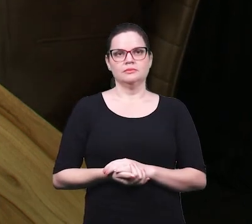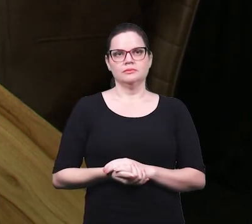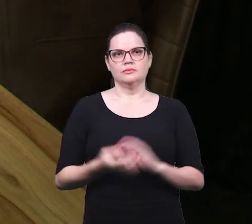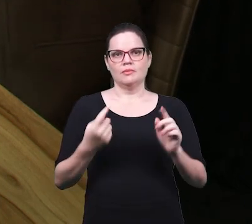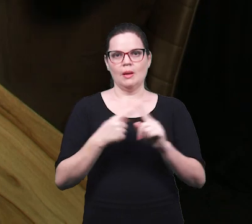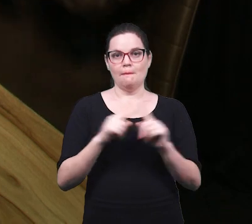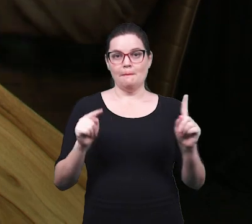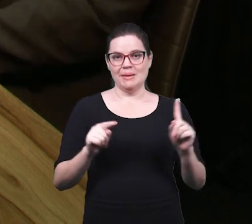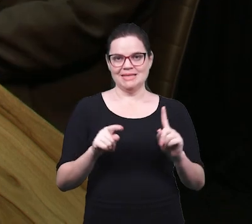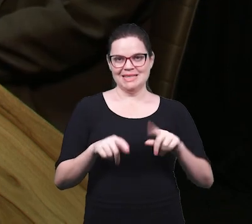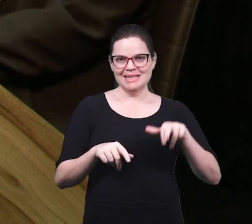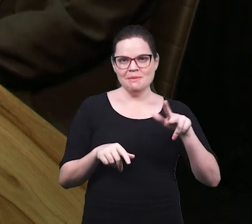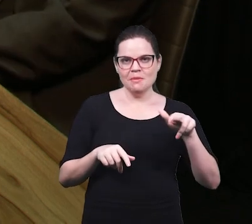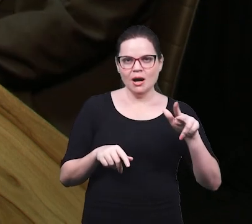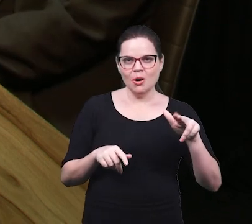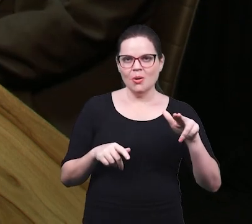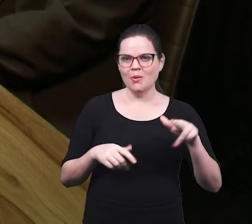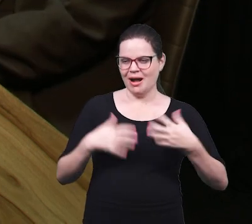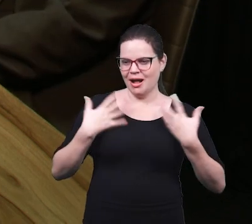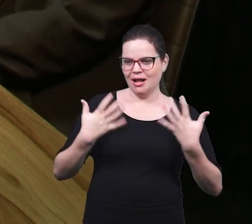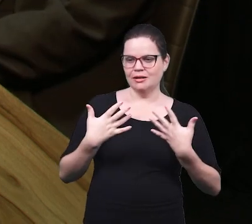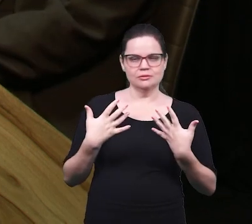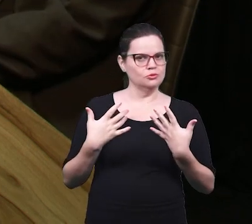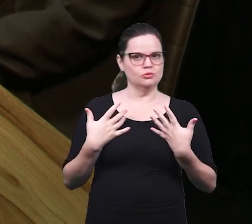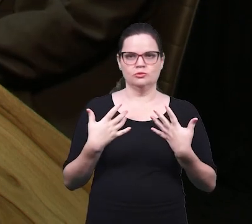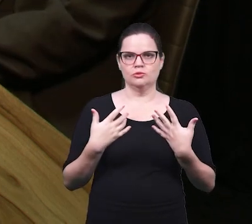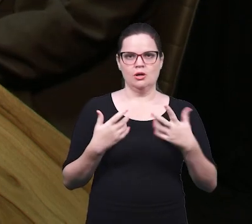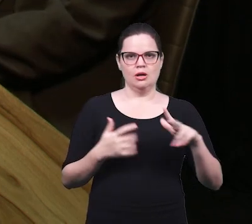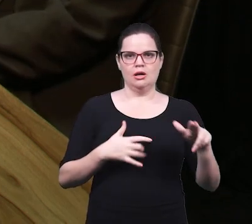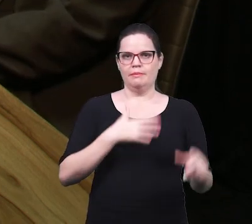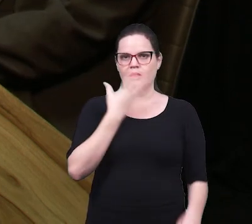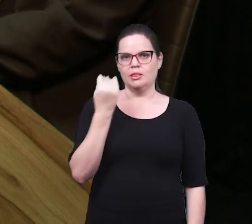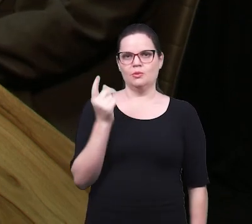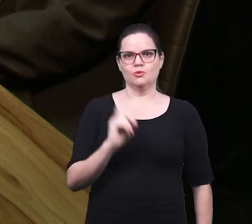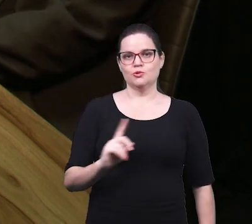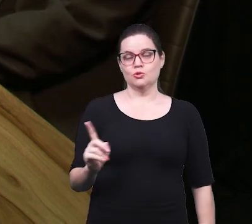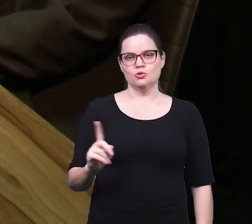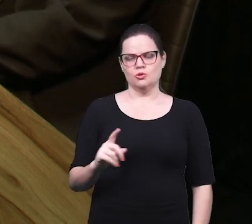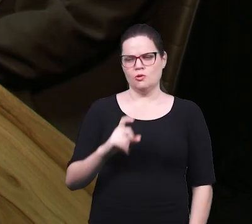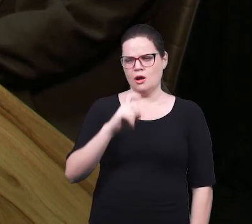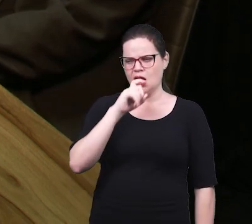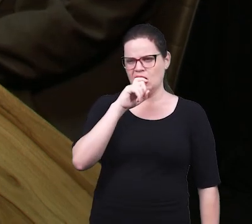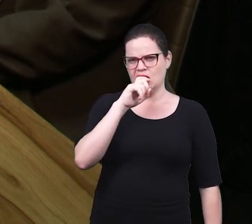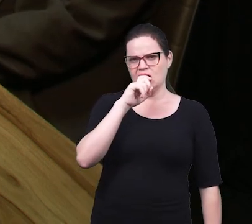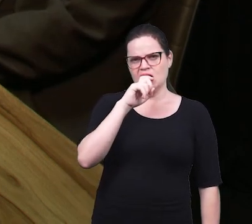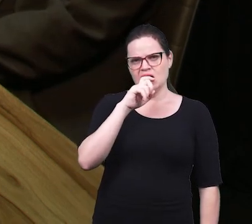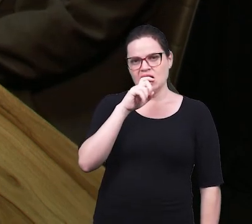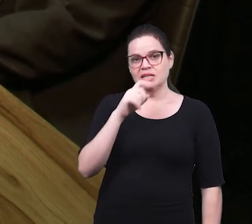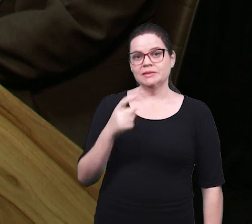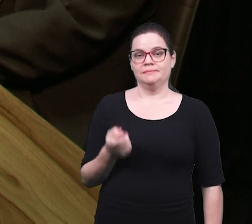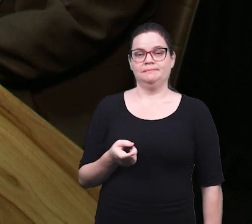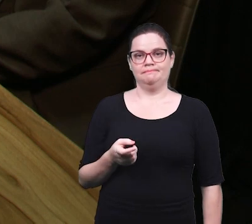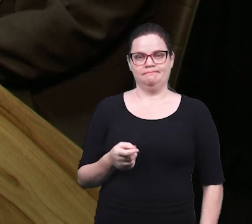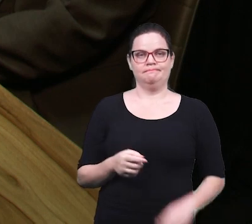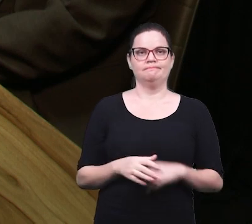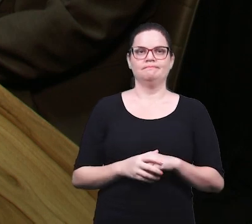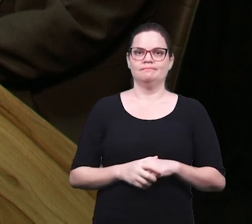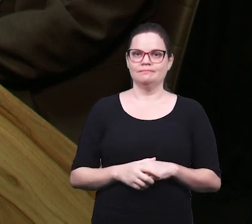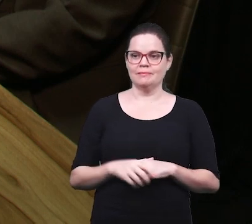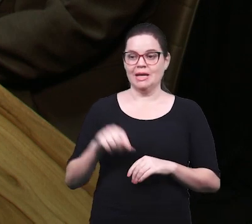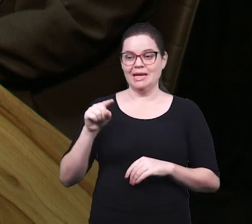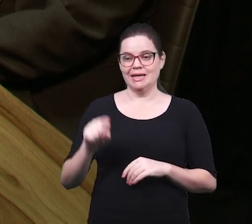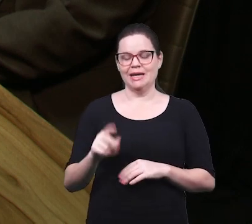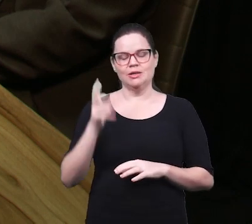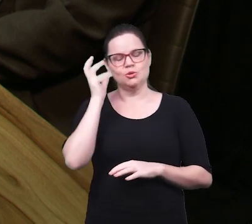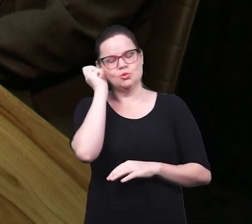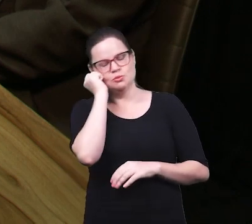profético, e agora ele é invejado pelos irmãos. Os irmãos não gostaram, de ouvir aquilo. E